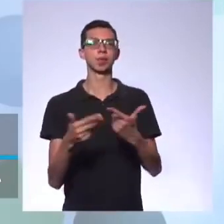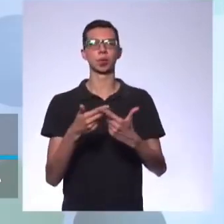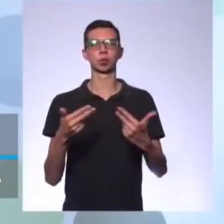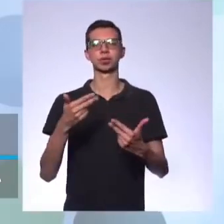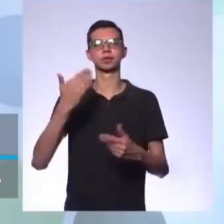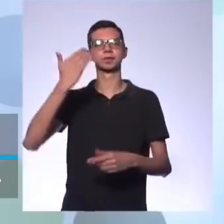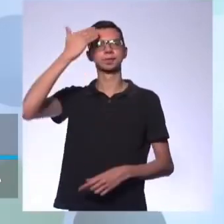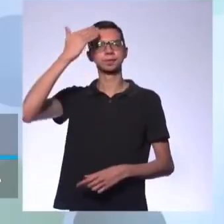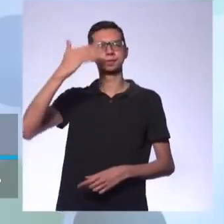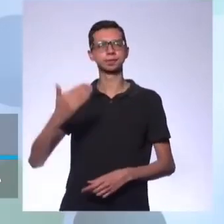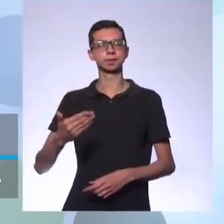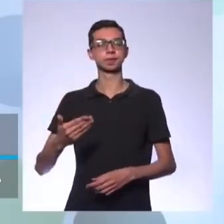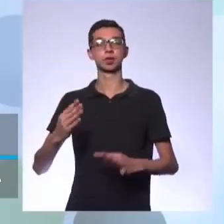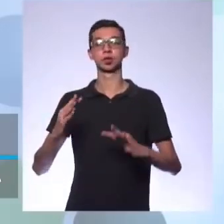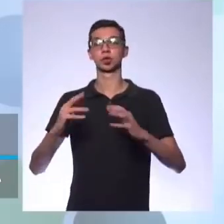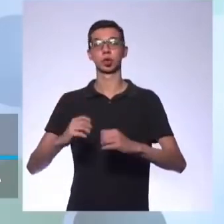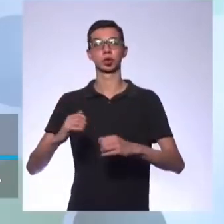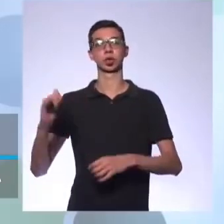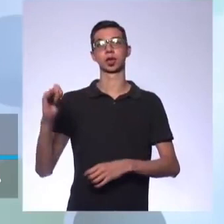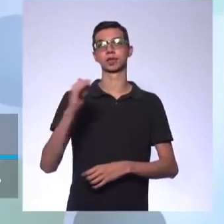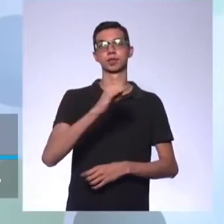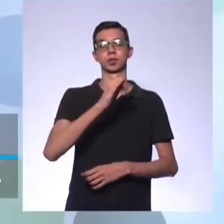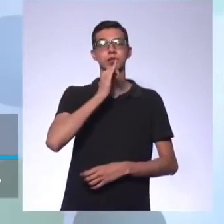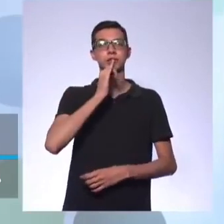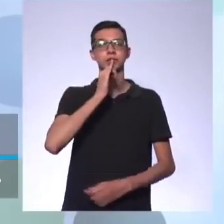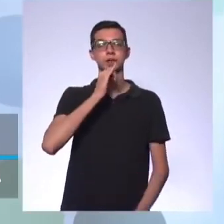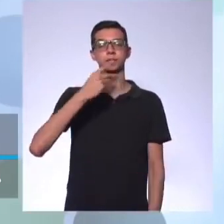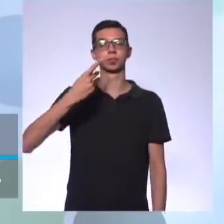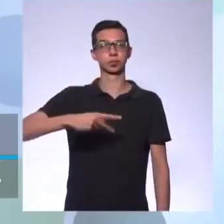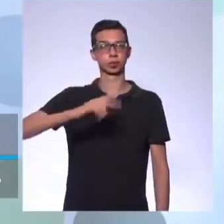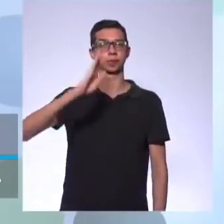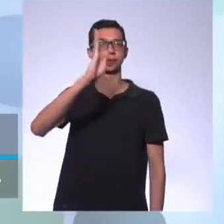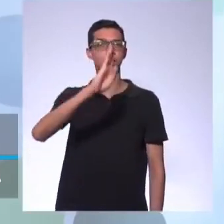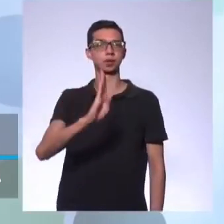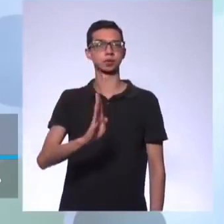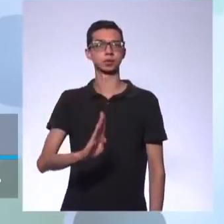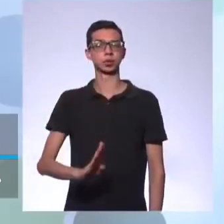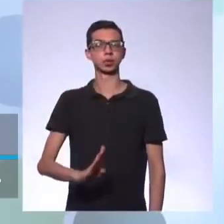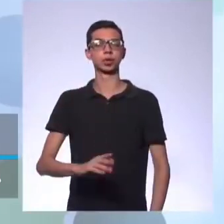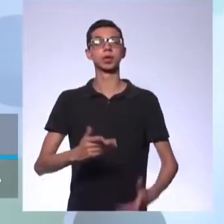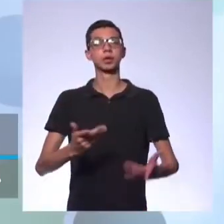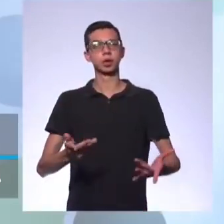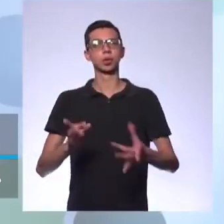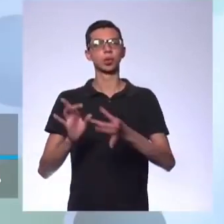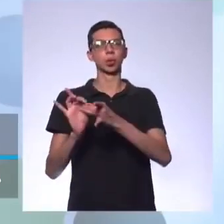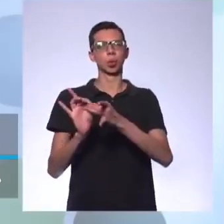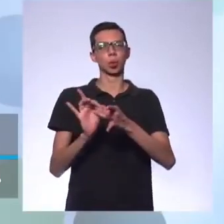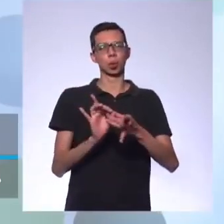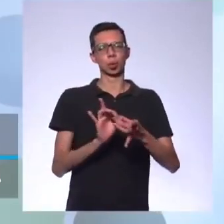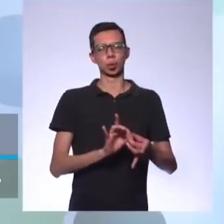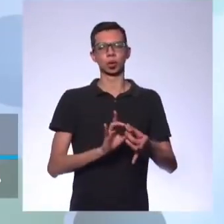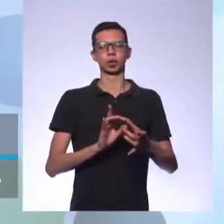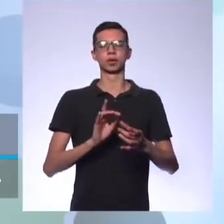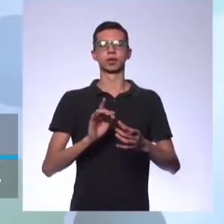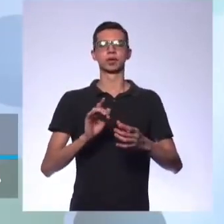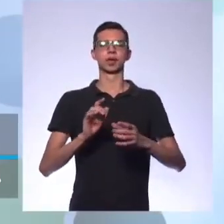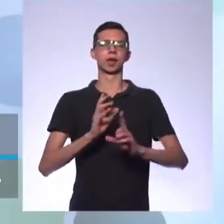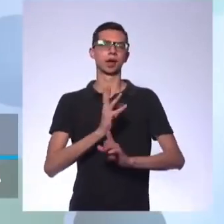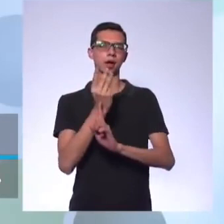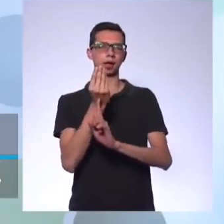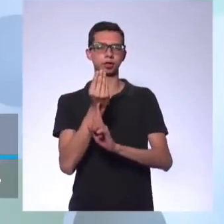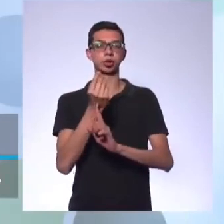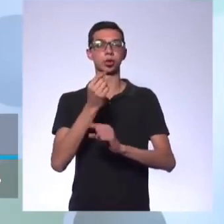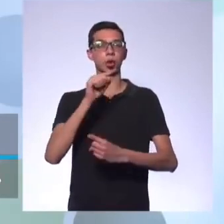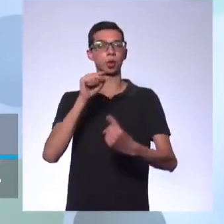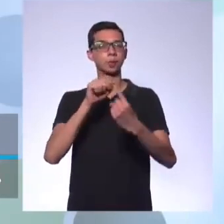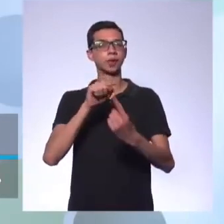para nós brasileiros. Então, o que acontece? O trabalho com o texto artístico, ele tem outros objetivos,